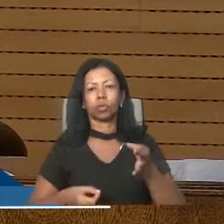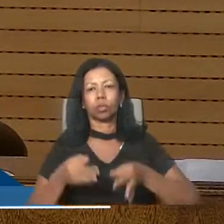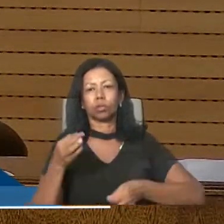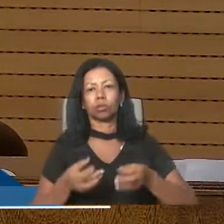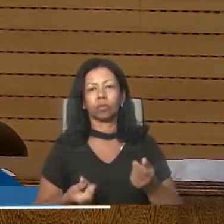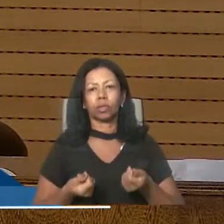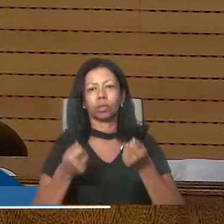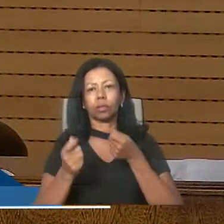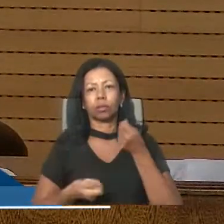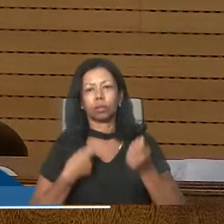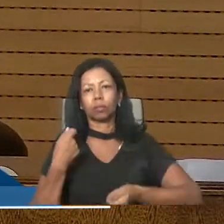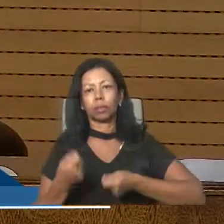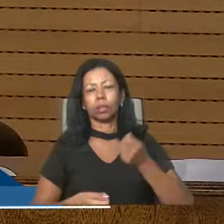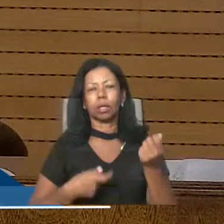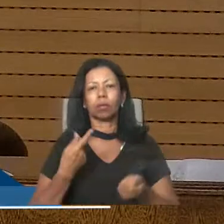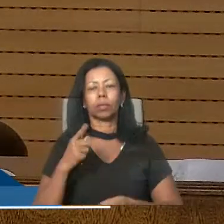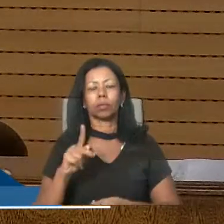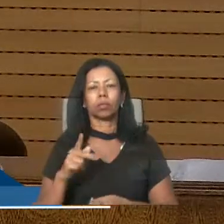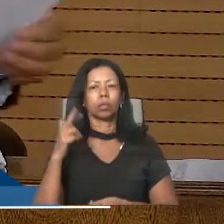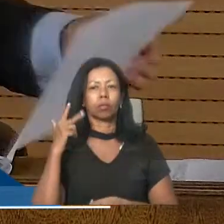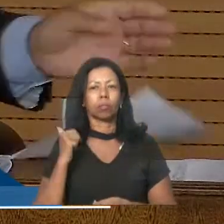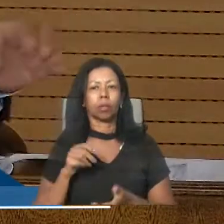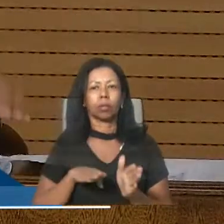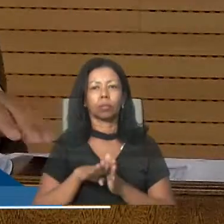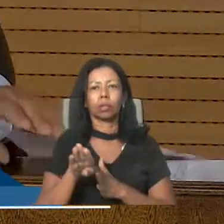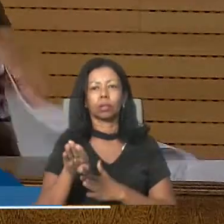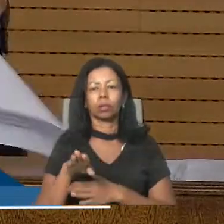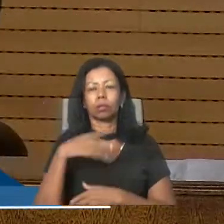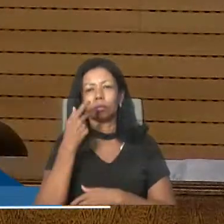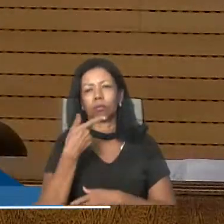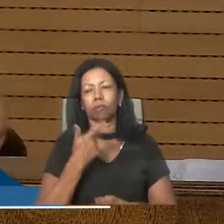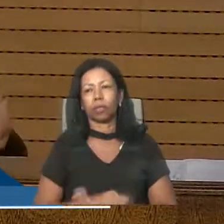orçamentário, não se vislumbra óbvio normal a tramitação da matéria.